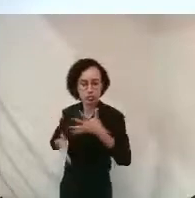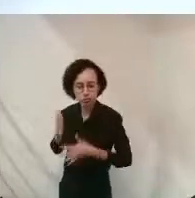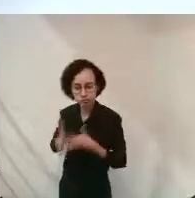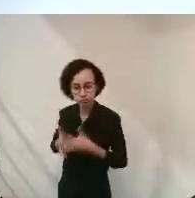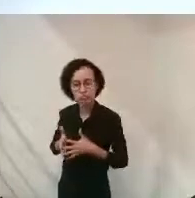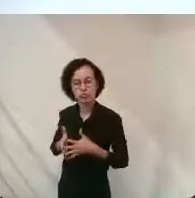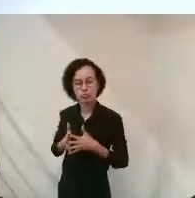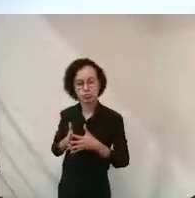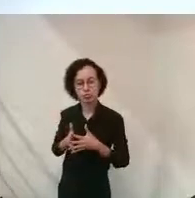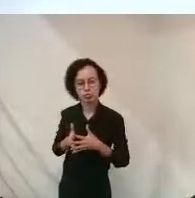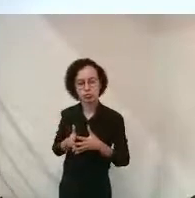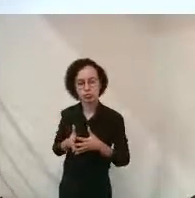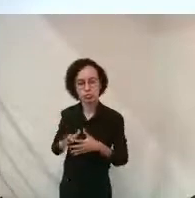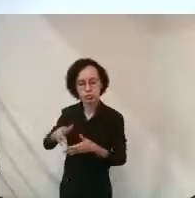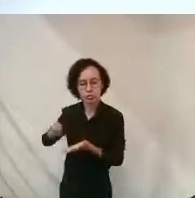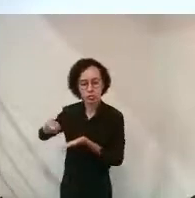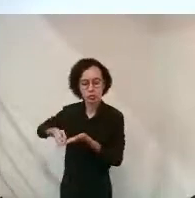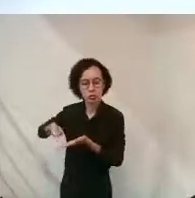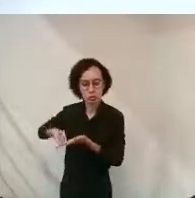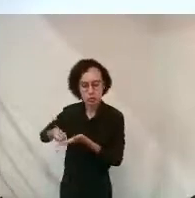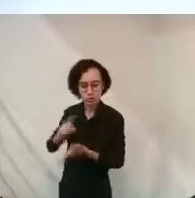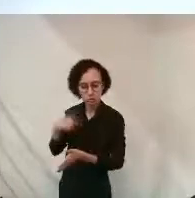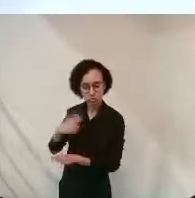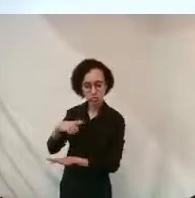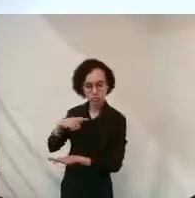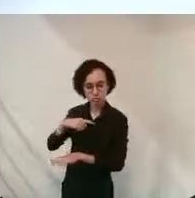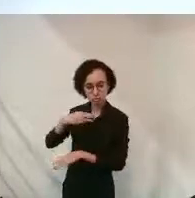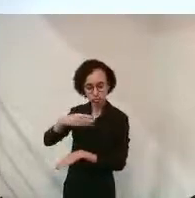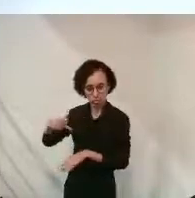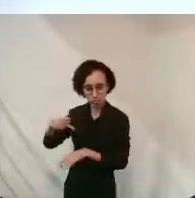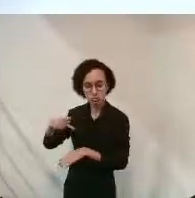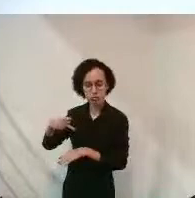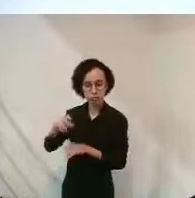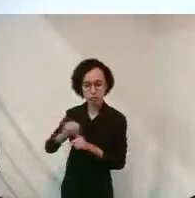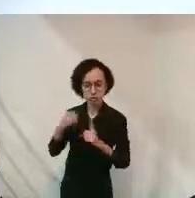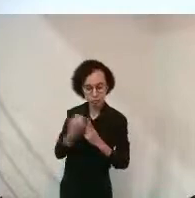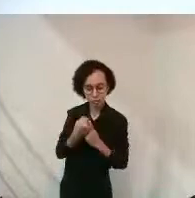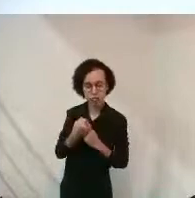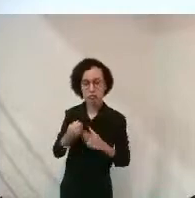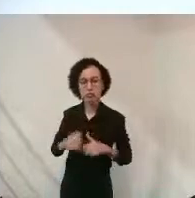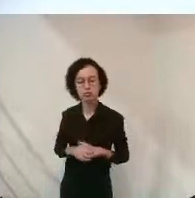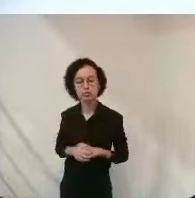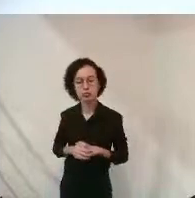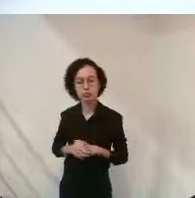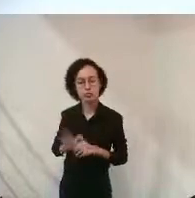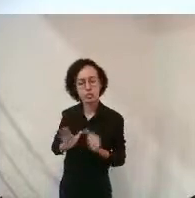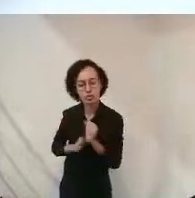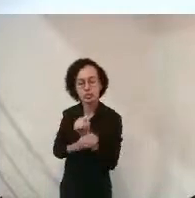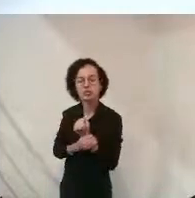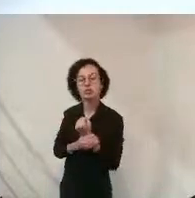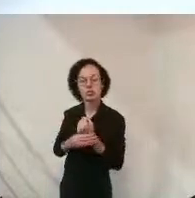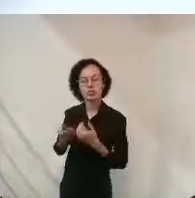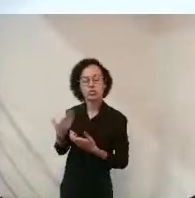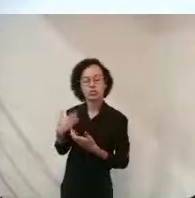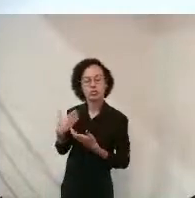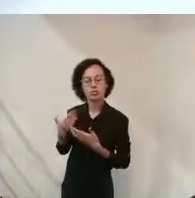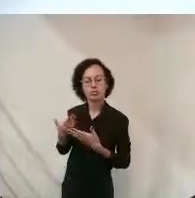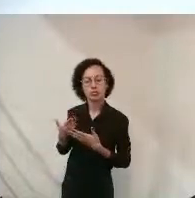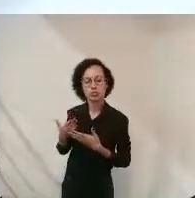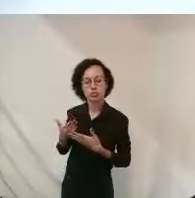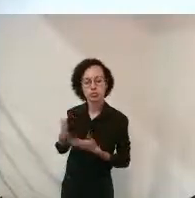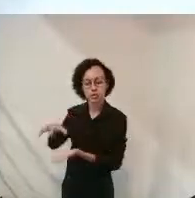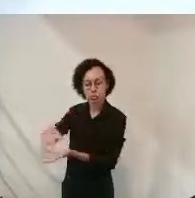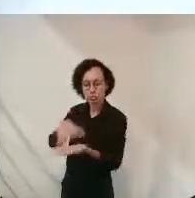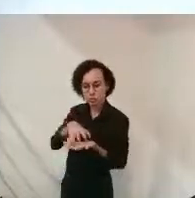um dever, uma obrigação que nós temos pelo Ministério Público e pela sociedade de garantir o protagonismo das cooperativas